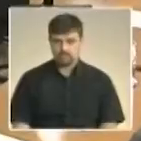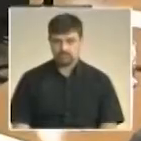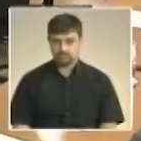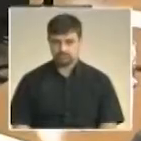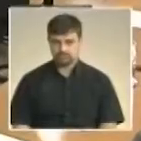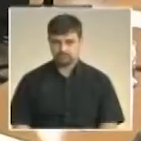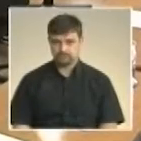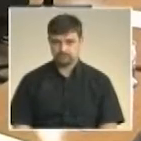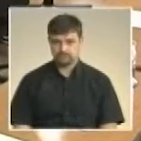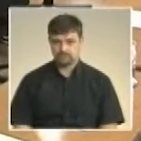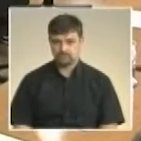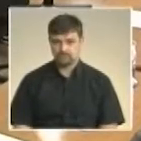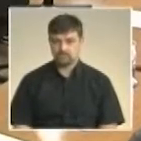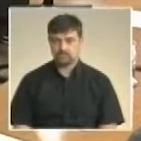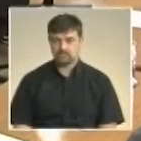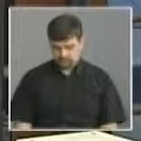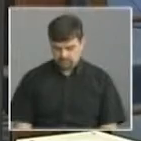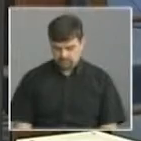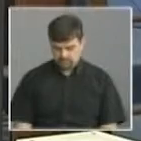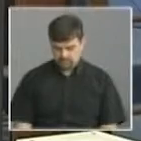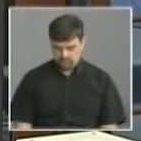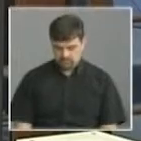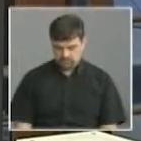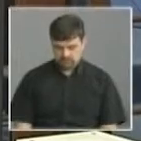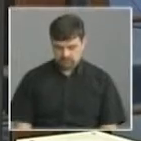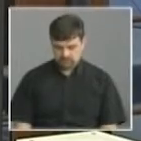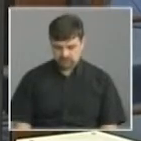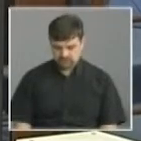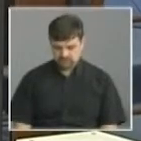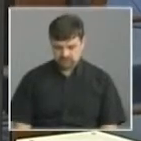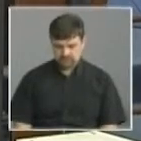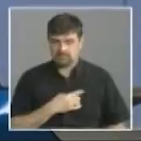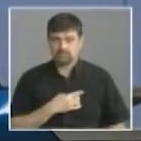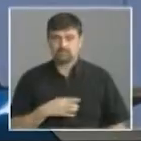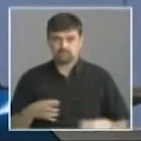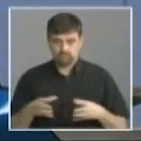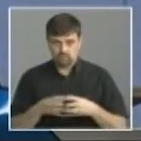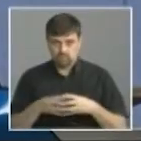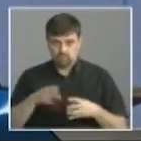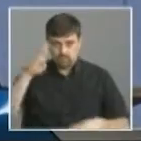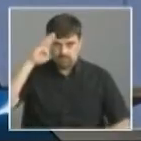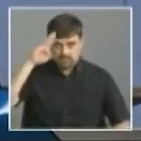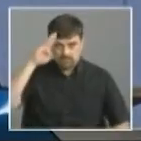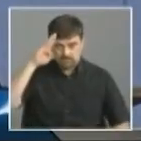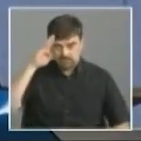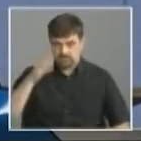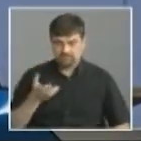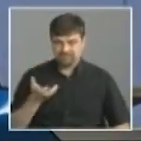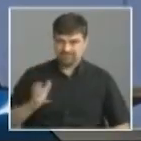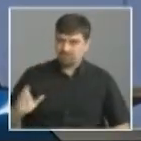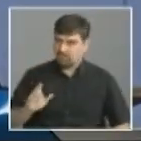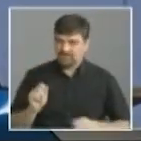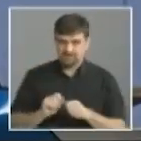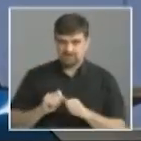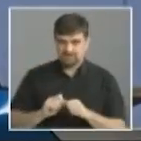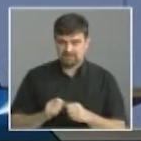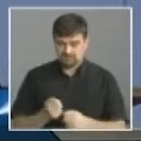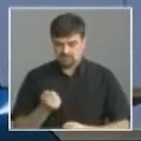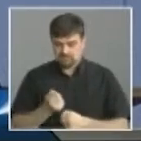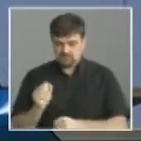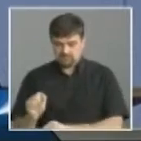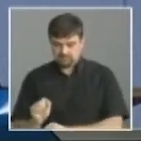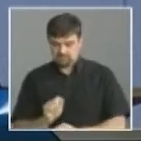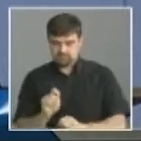contrários à prática, principalmente pelos danos causados aos animais. O vereador André Von Zuben falou da iniciativa